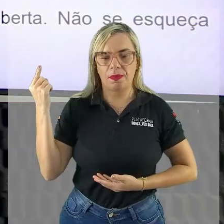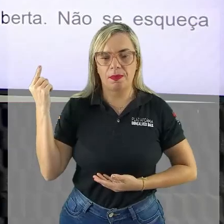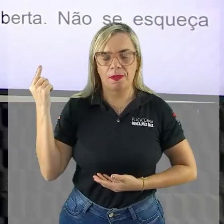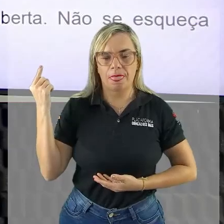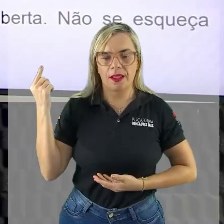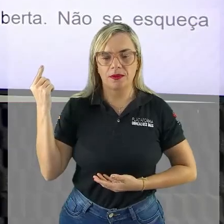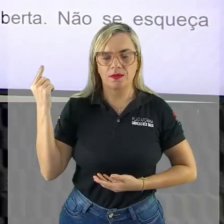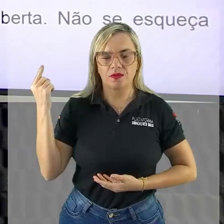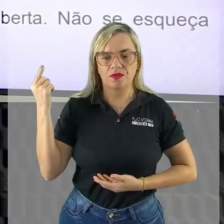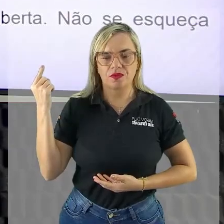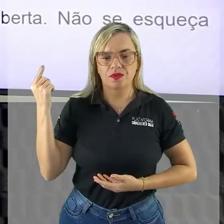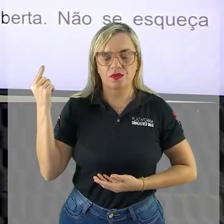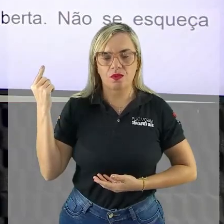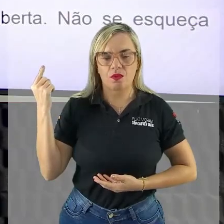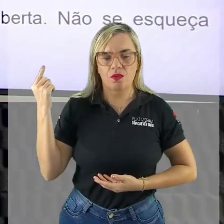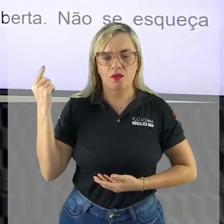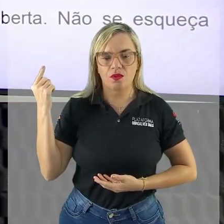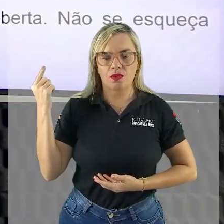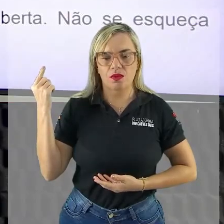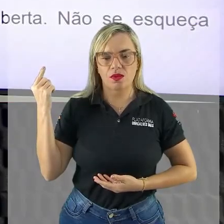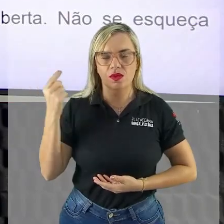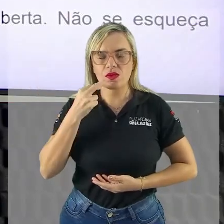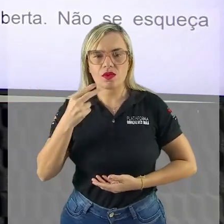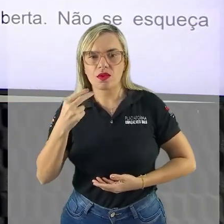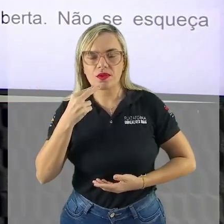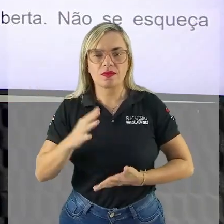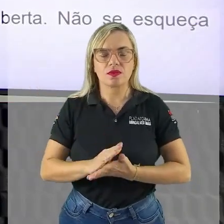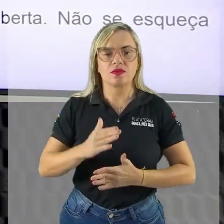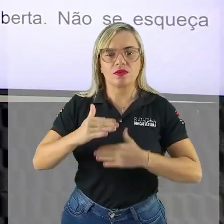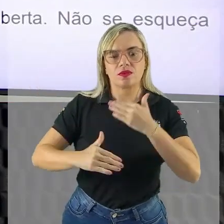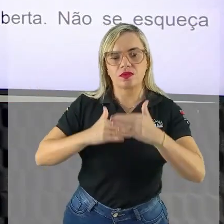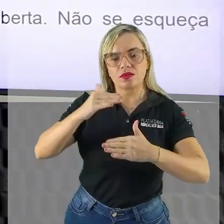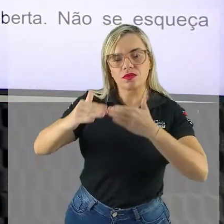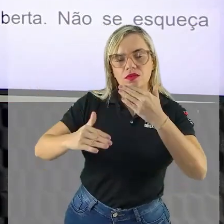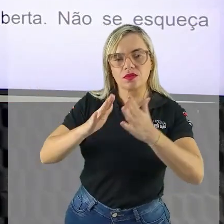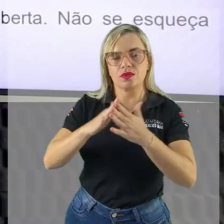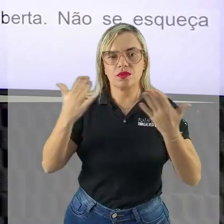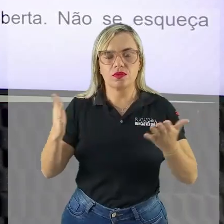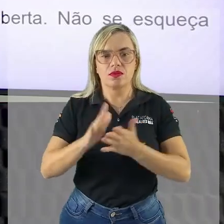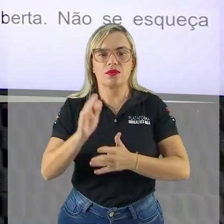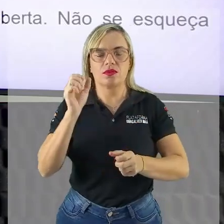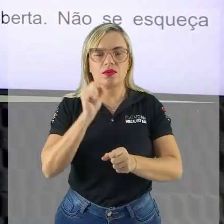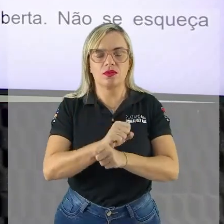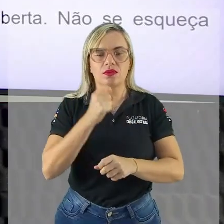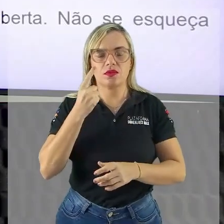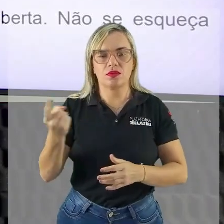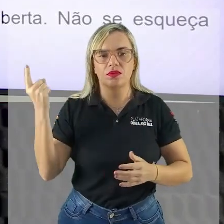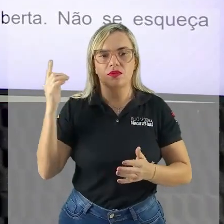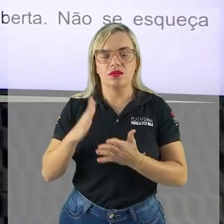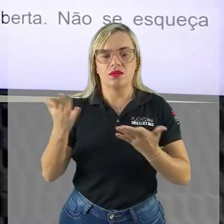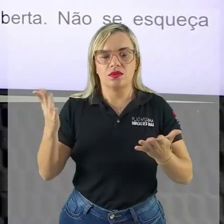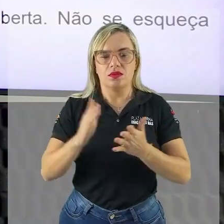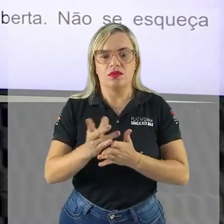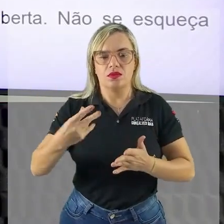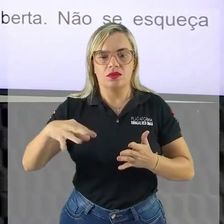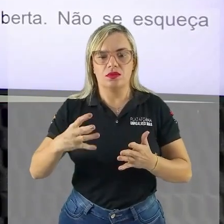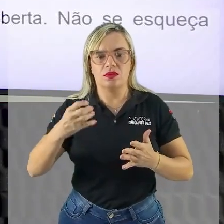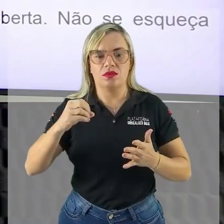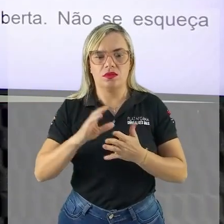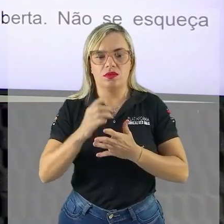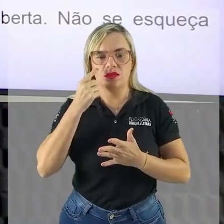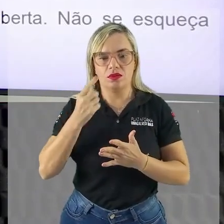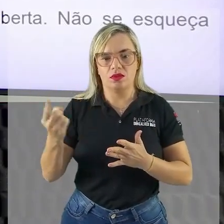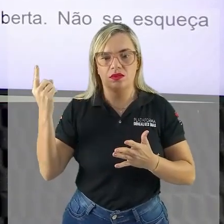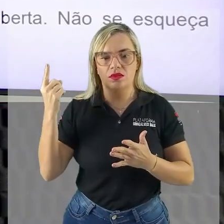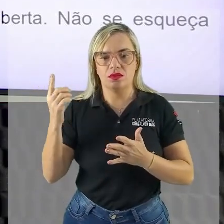esqueça de que o idioma está em contínua formação, reformulação. Parou bem. Barbarismos e solecismos